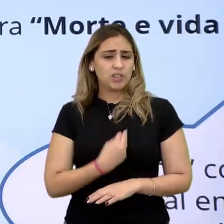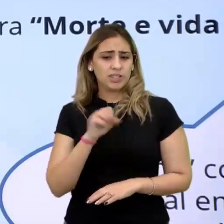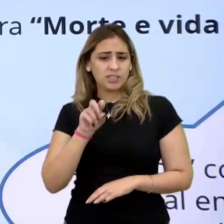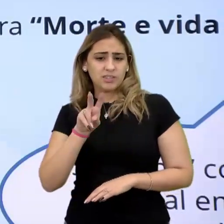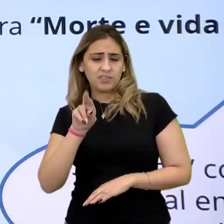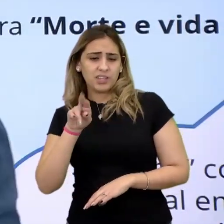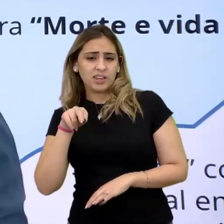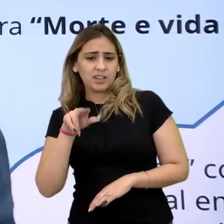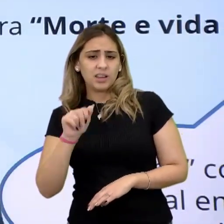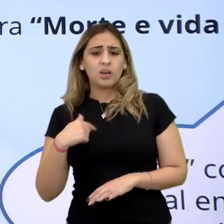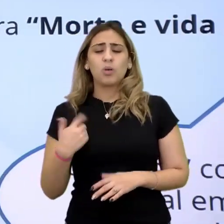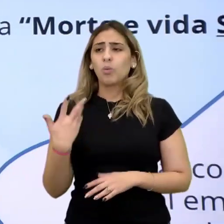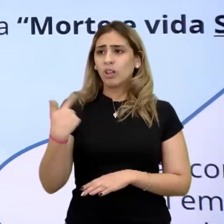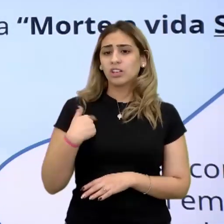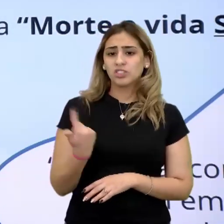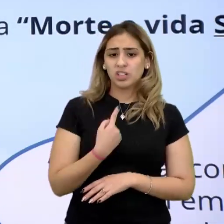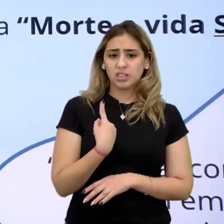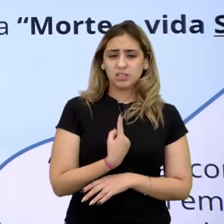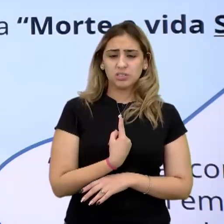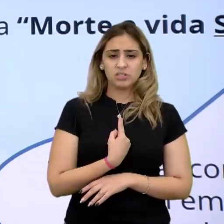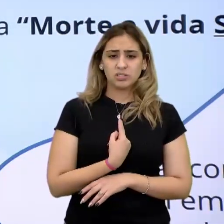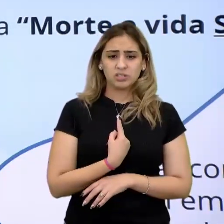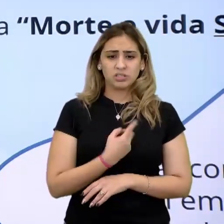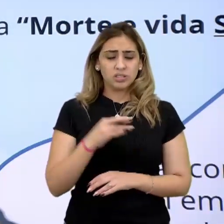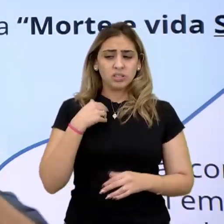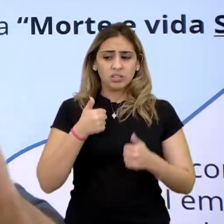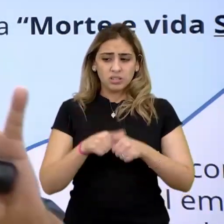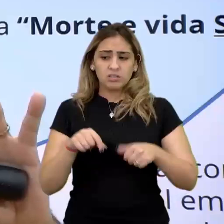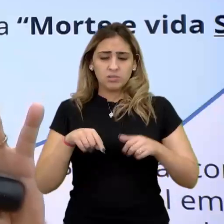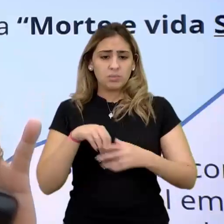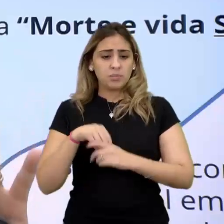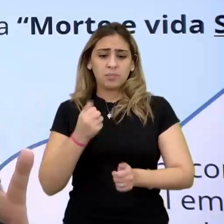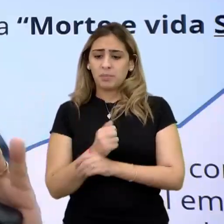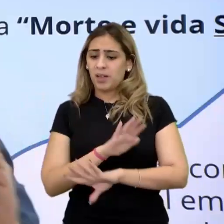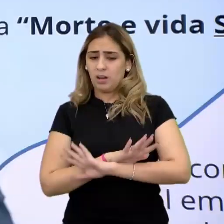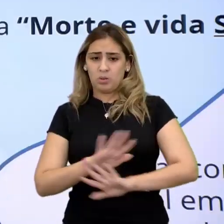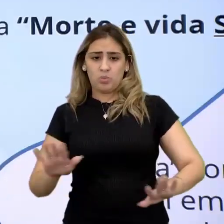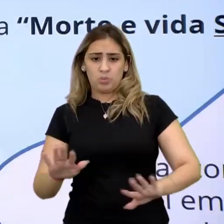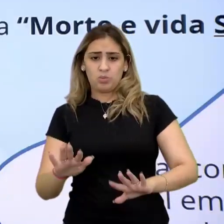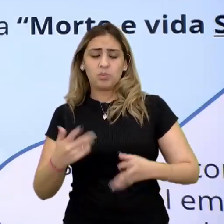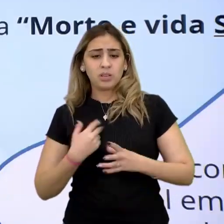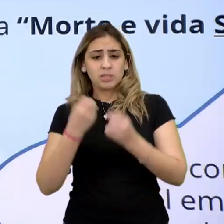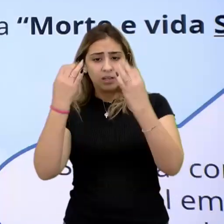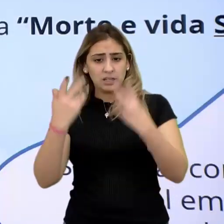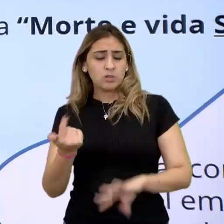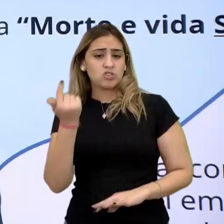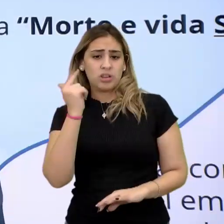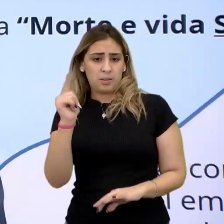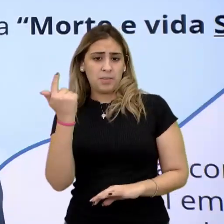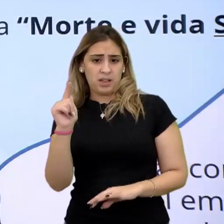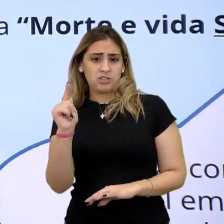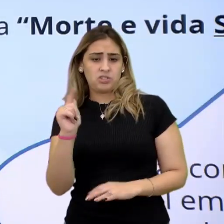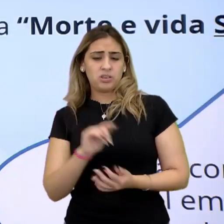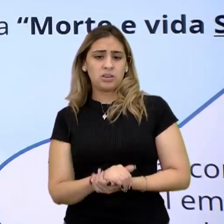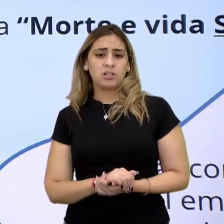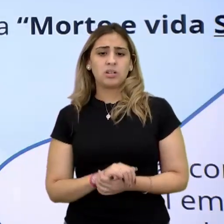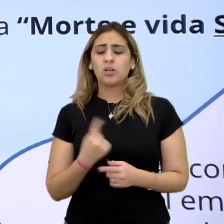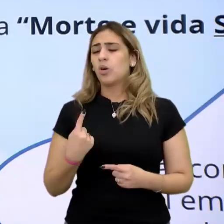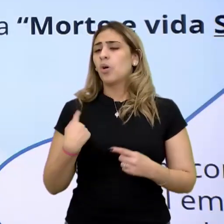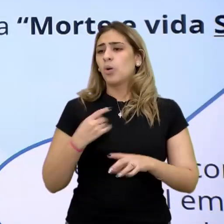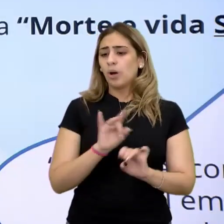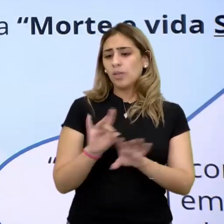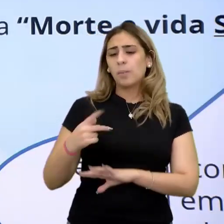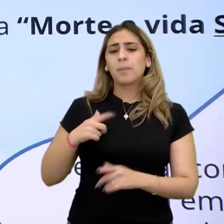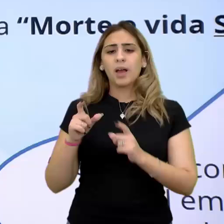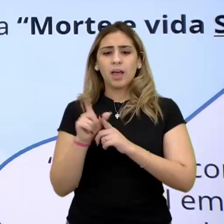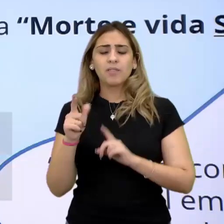Severina. Quando a gente... Aí, para tudo, uma explicação de gramática. Cada palavra